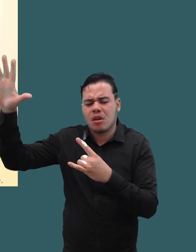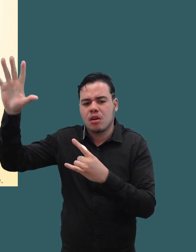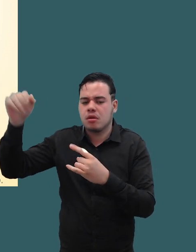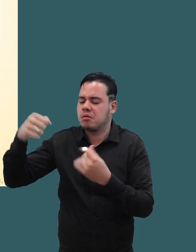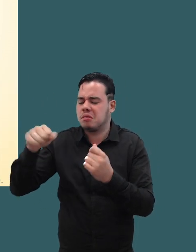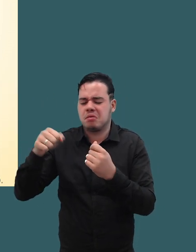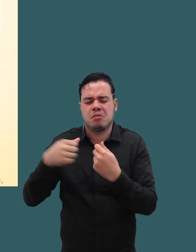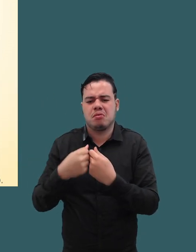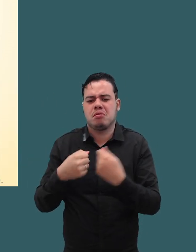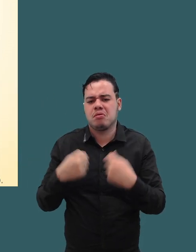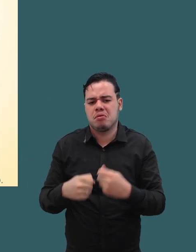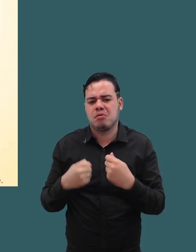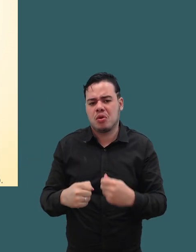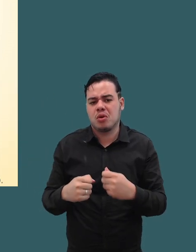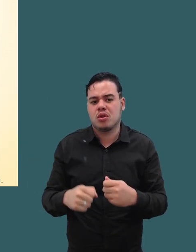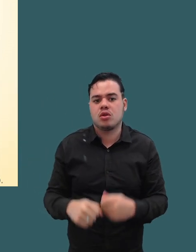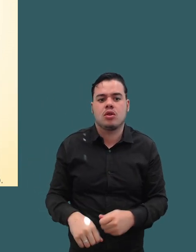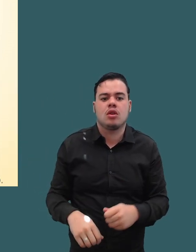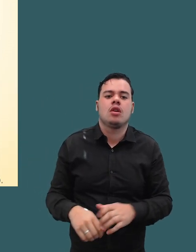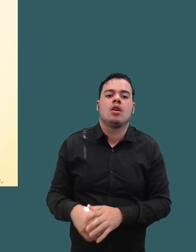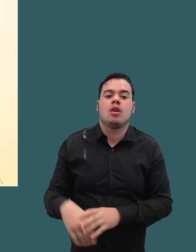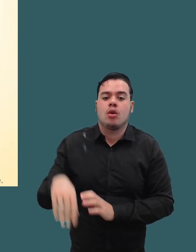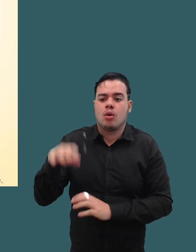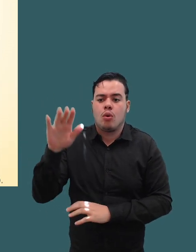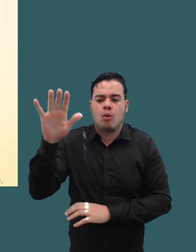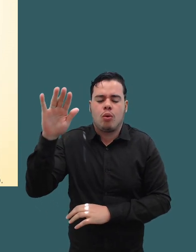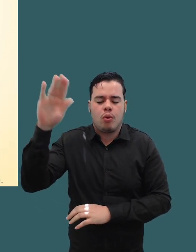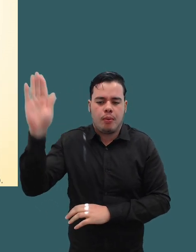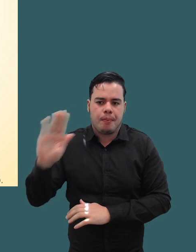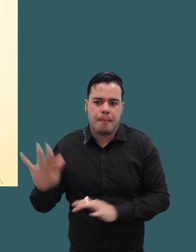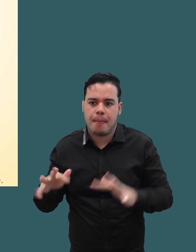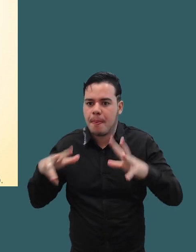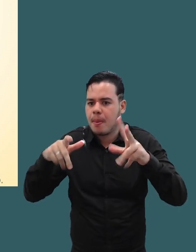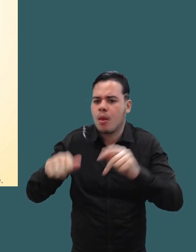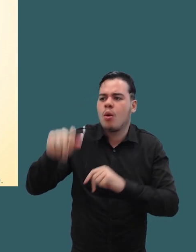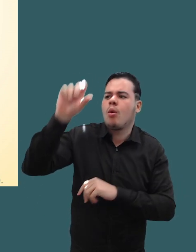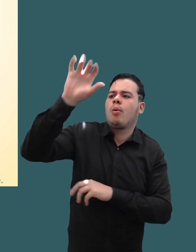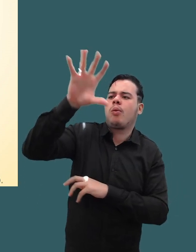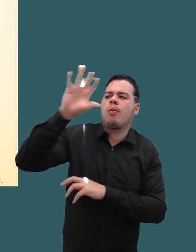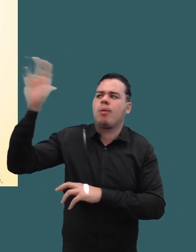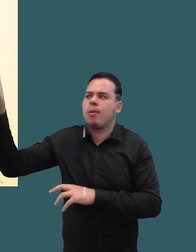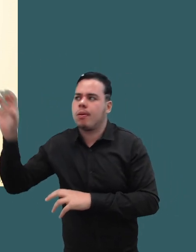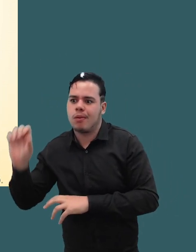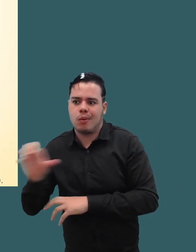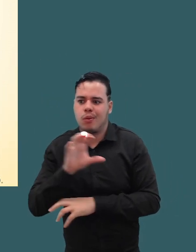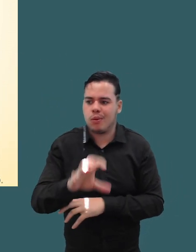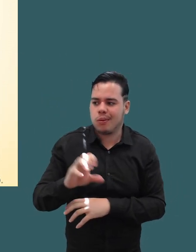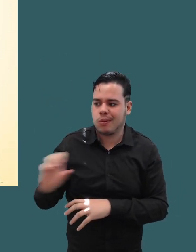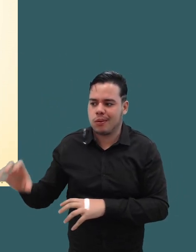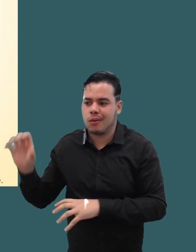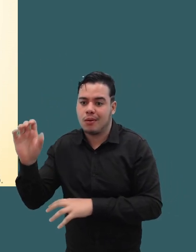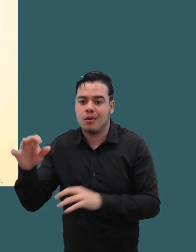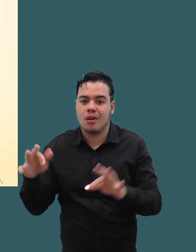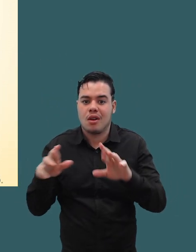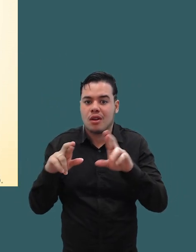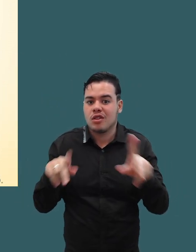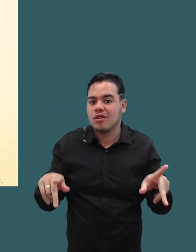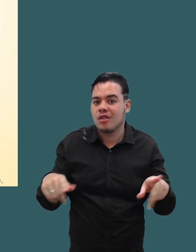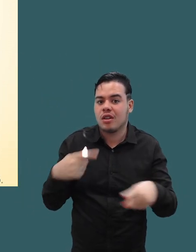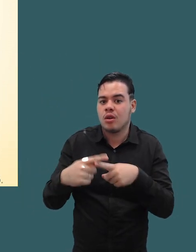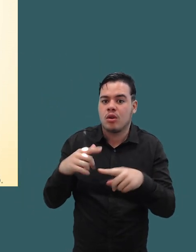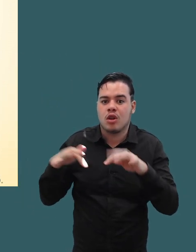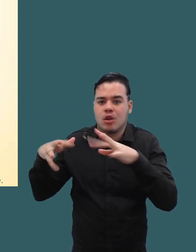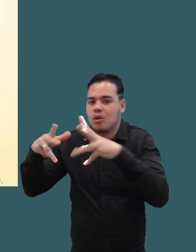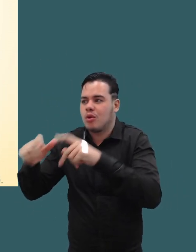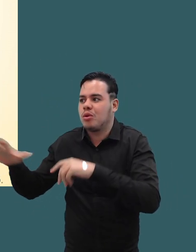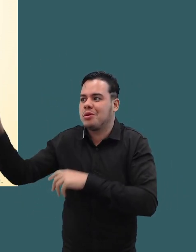planejar. Então, a gente vai, junto com o apoio do IBICT, estamos construindo uma plataforma que vai georreferenciar